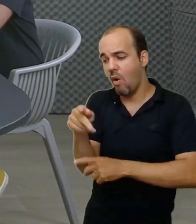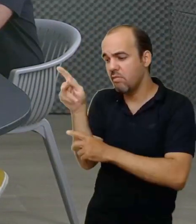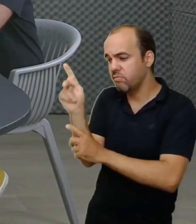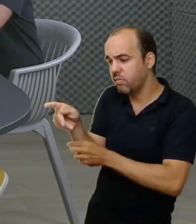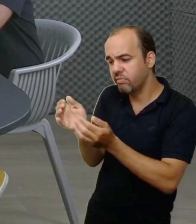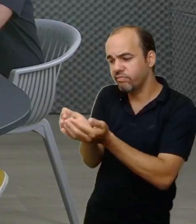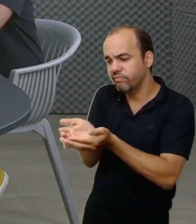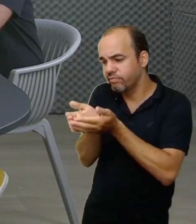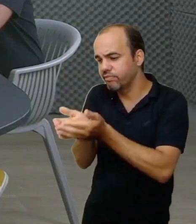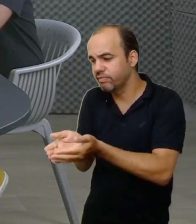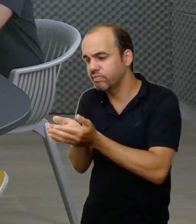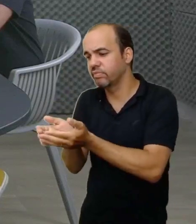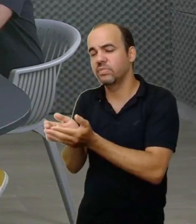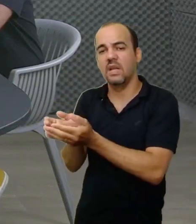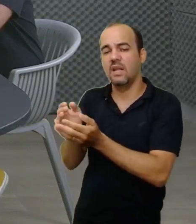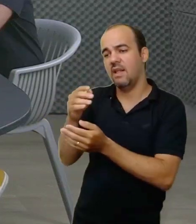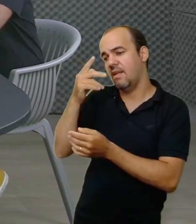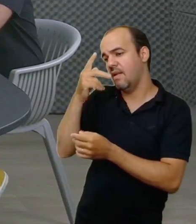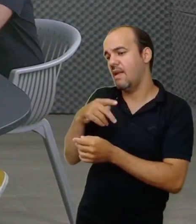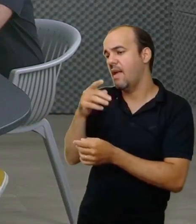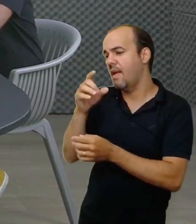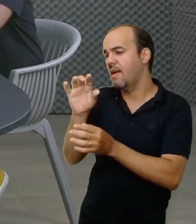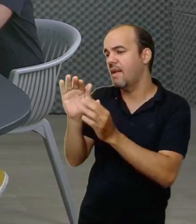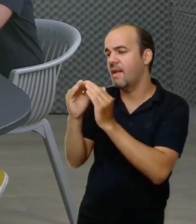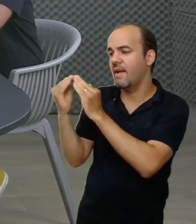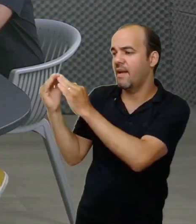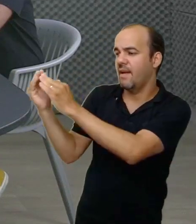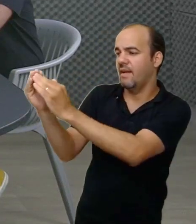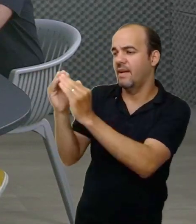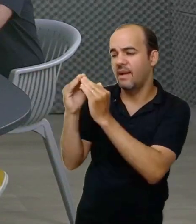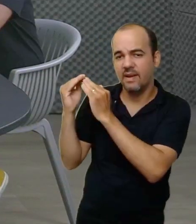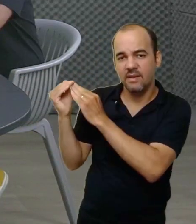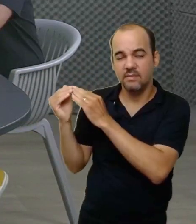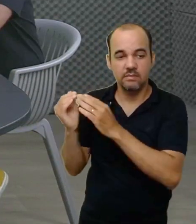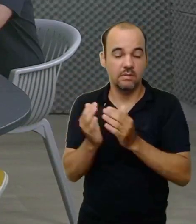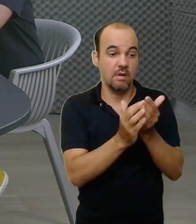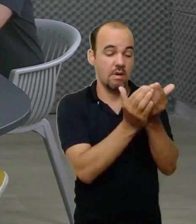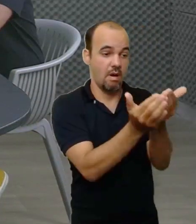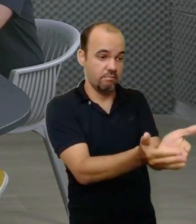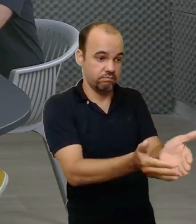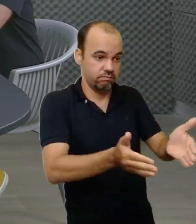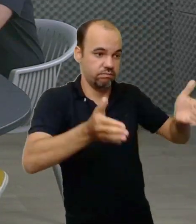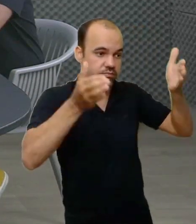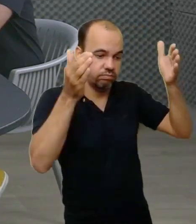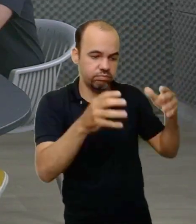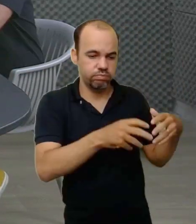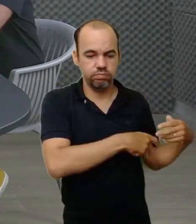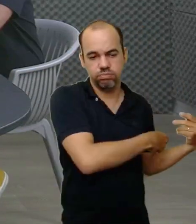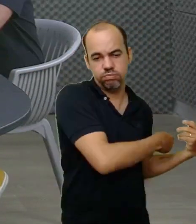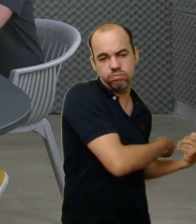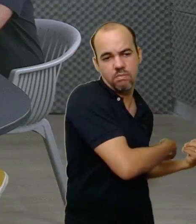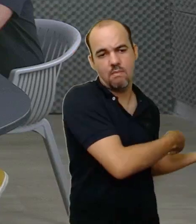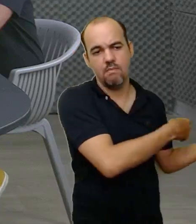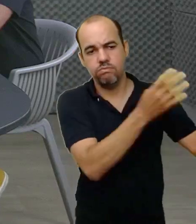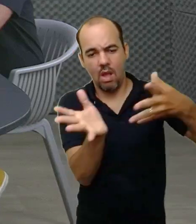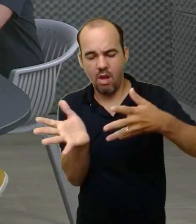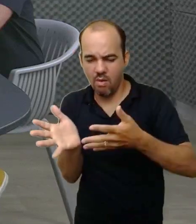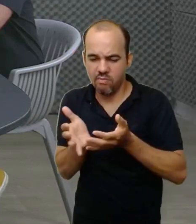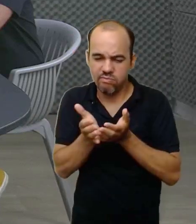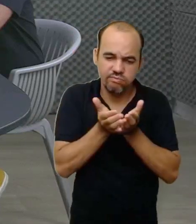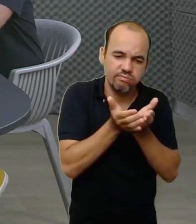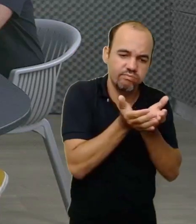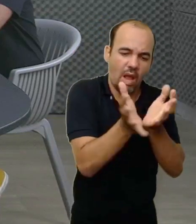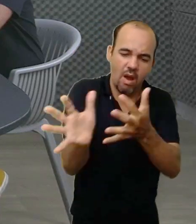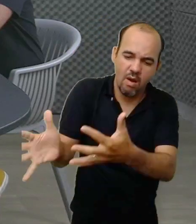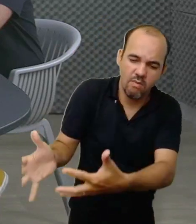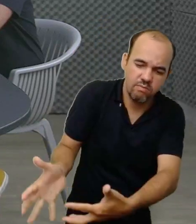os mais afetados, né? Porque a pesca industrial, ela pega ali, se arrastando tudo,